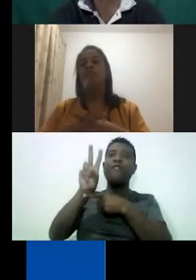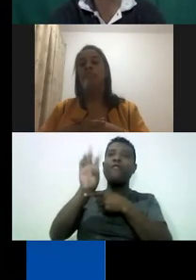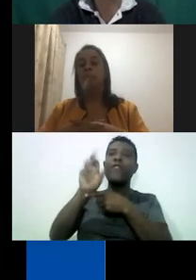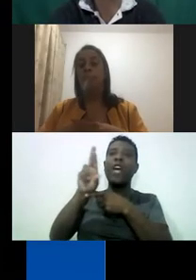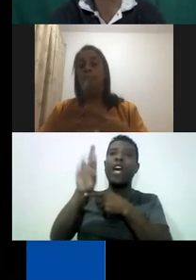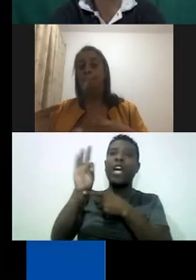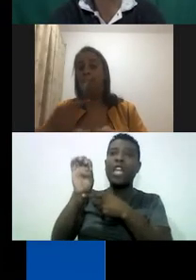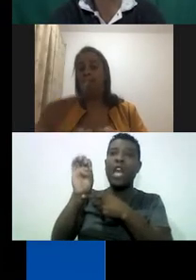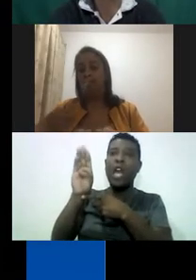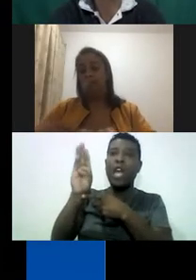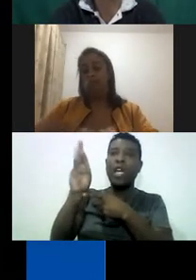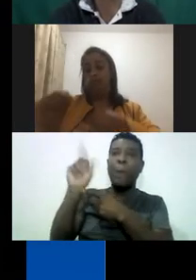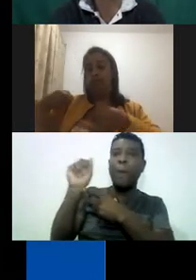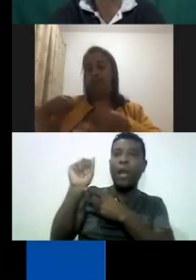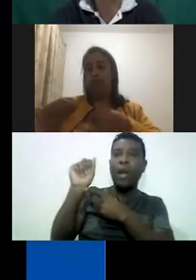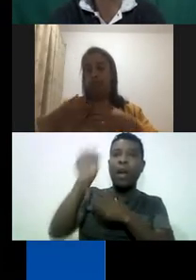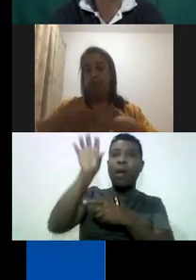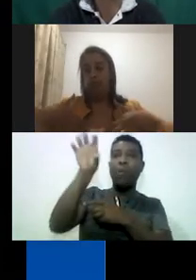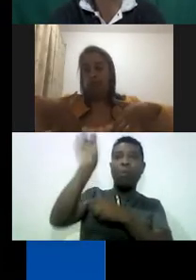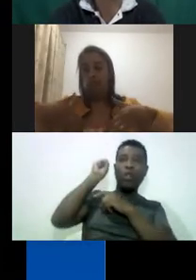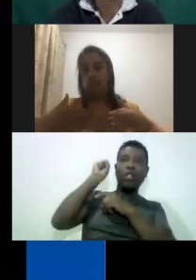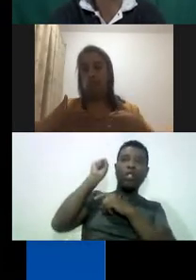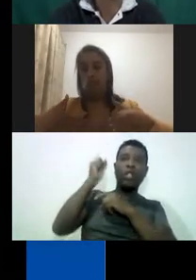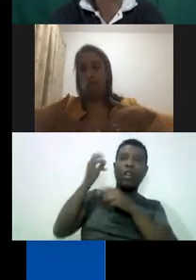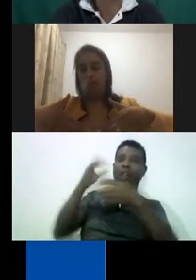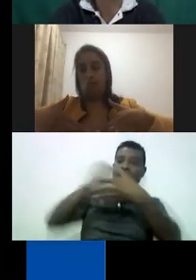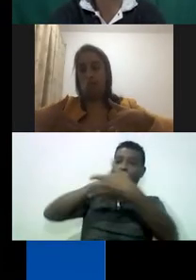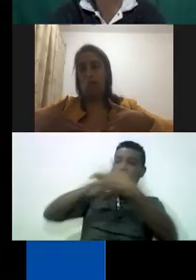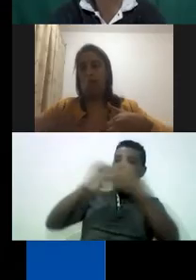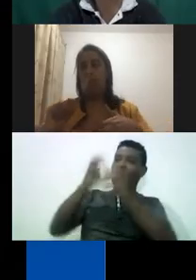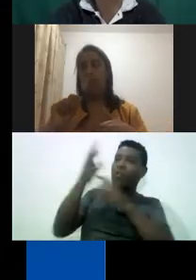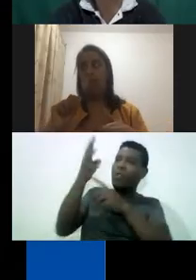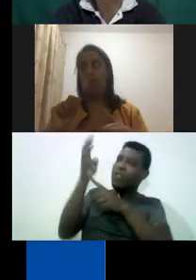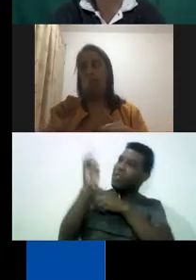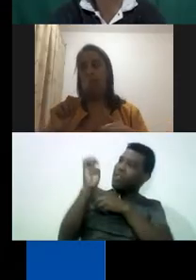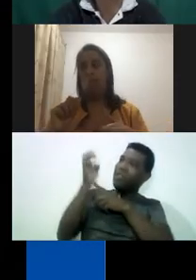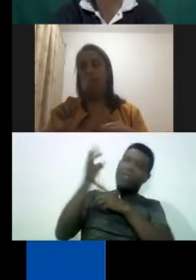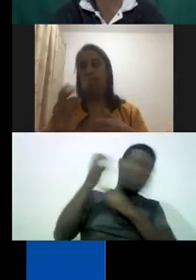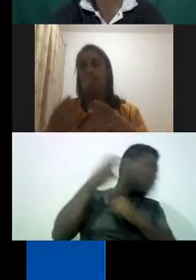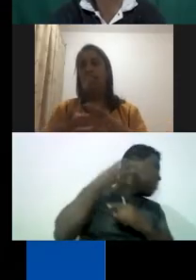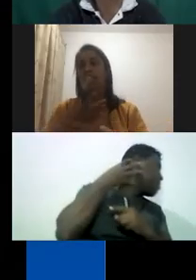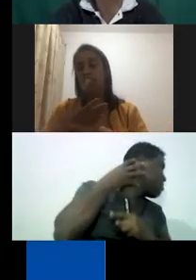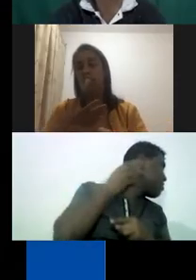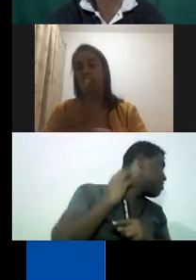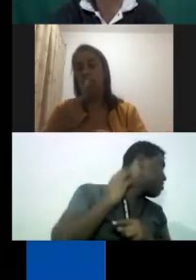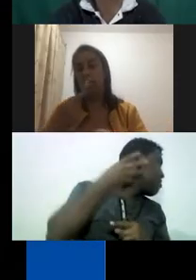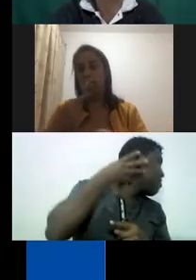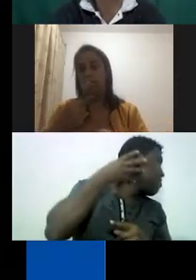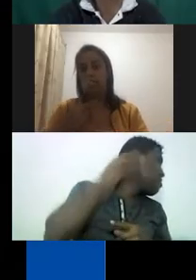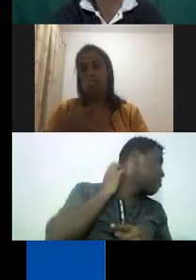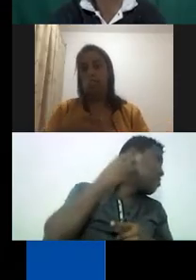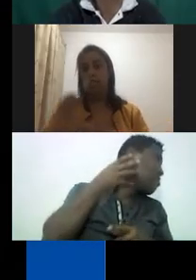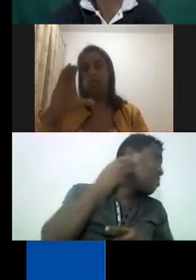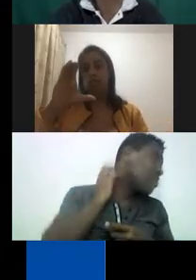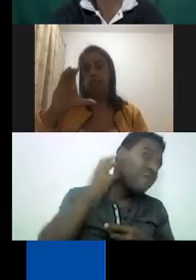da escápula, ele é um músculo que trabalha gerando um cisalhamento posterior, enquanto o nosso